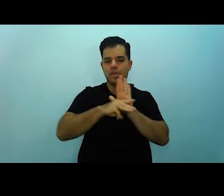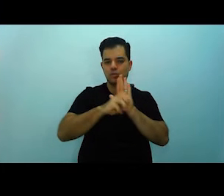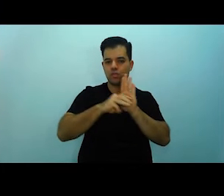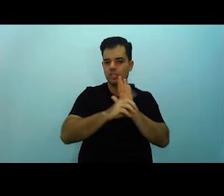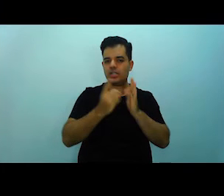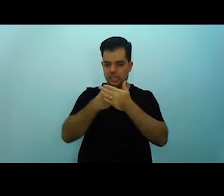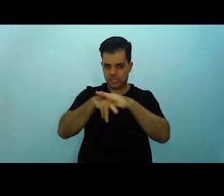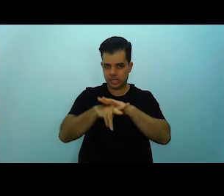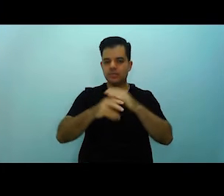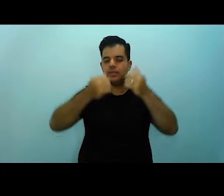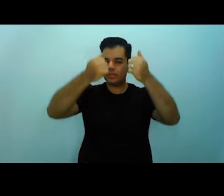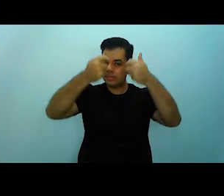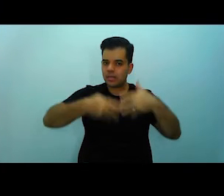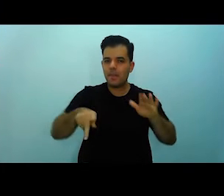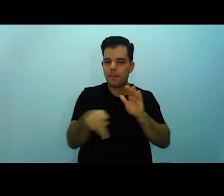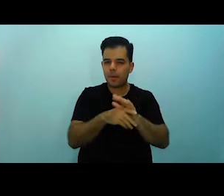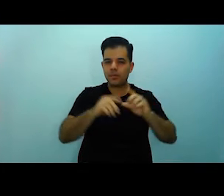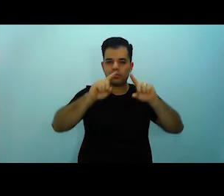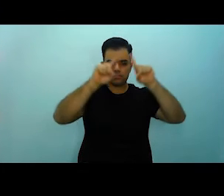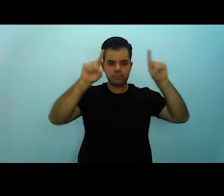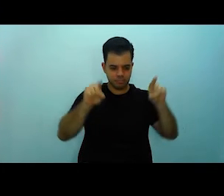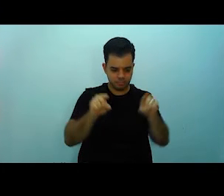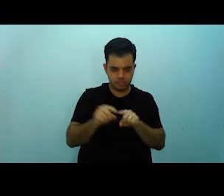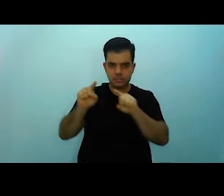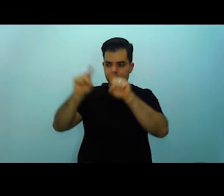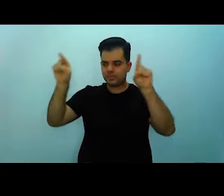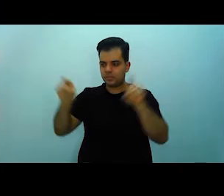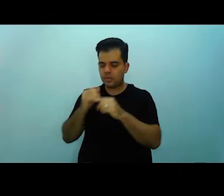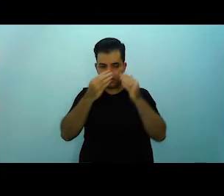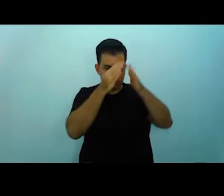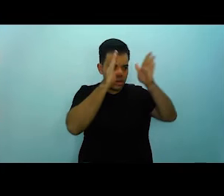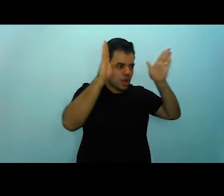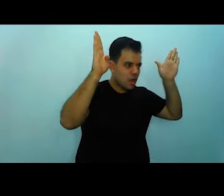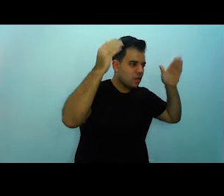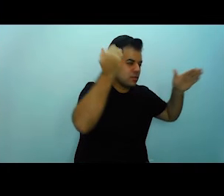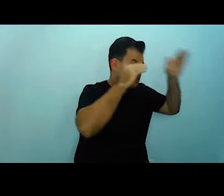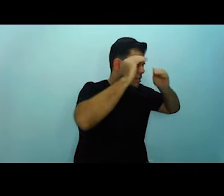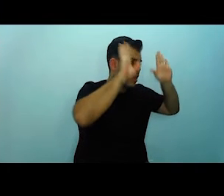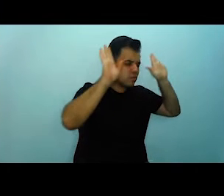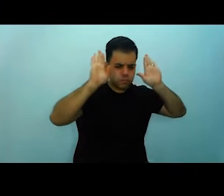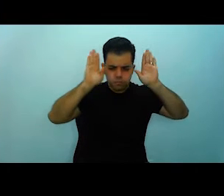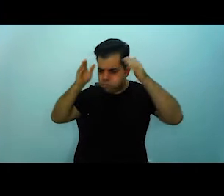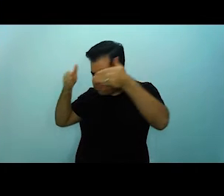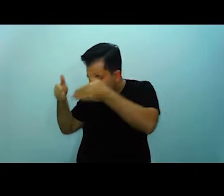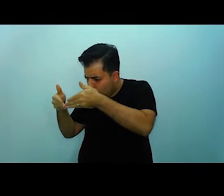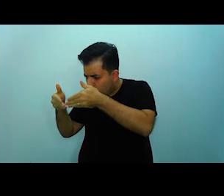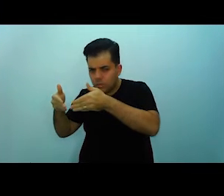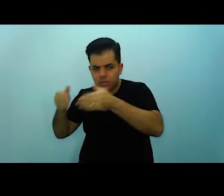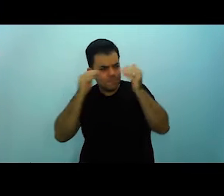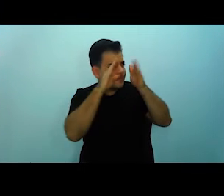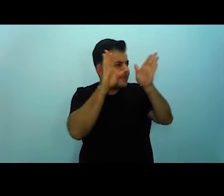gente utiliza o duplo diamante, que a gente diverge e converge mais de uma vez nesse processo, e a etapa